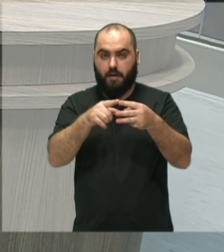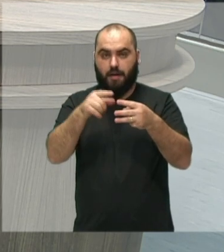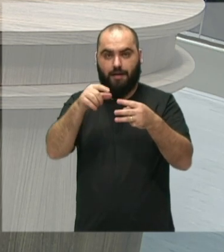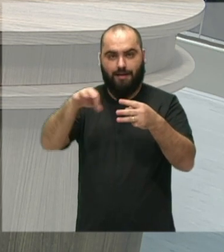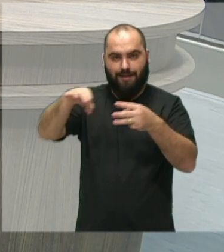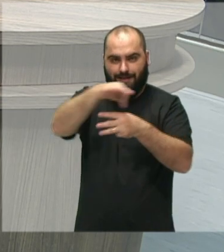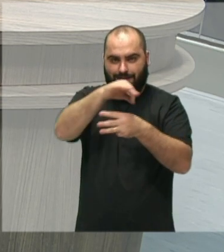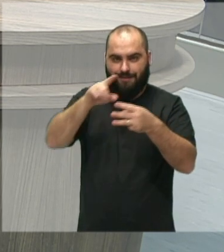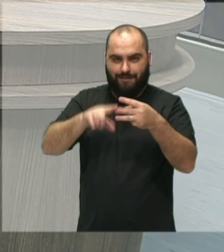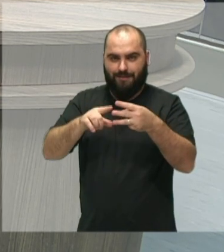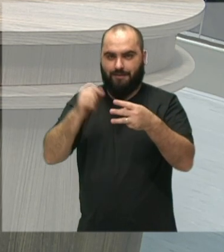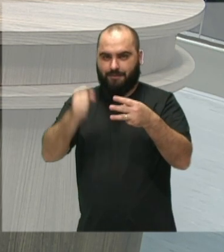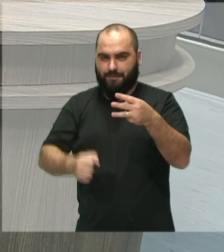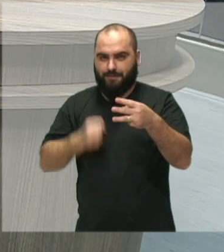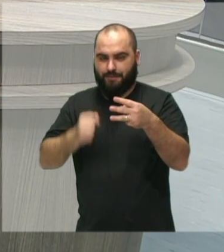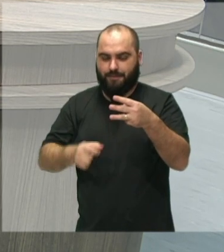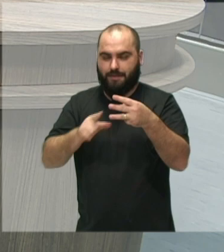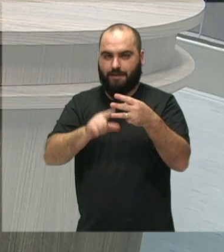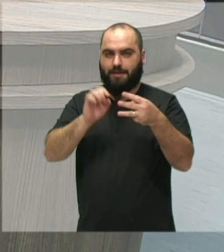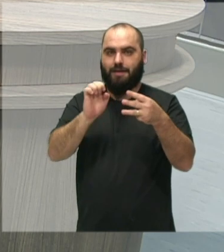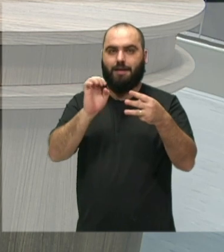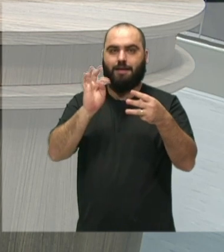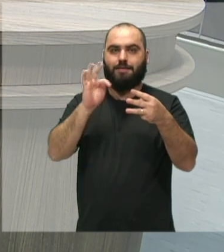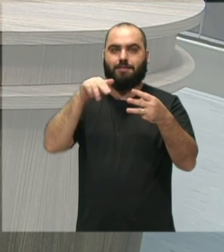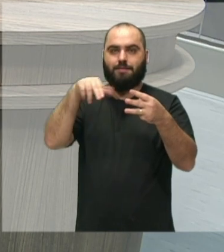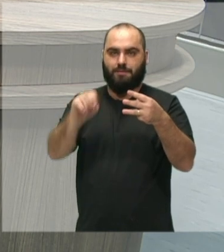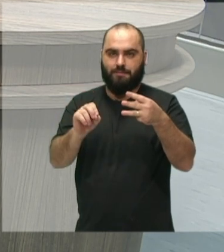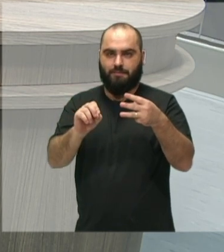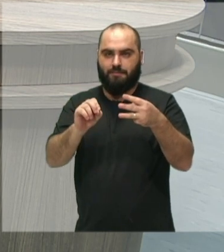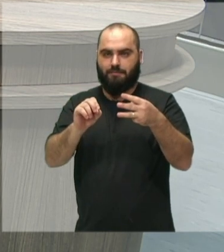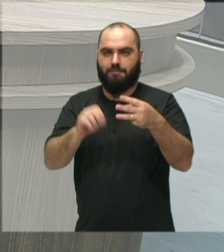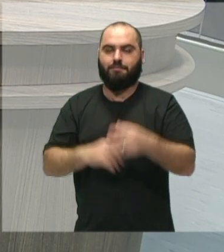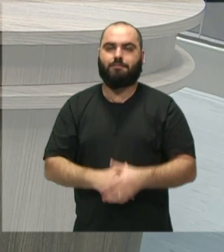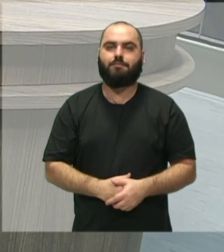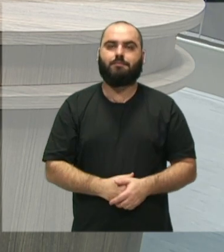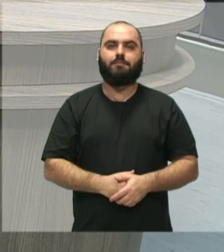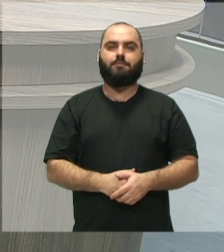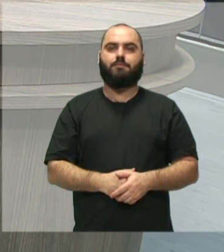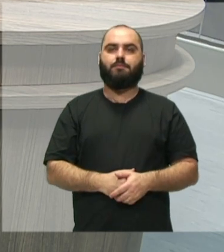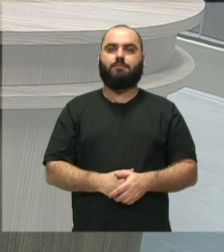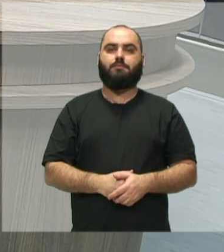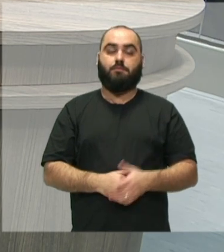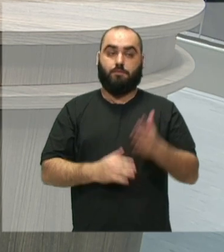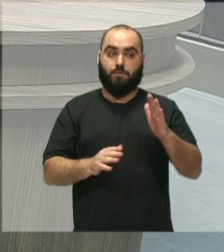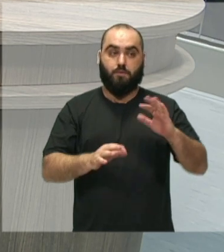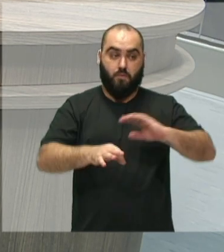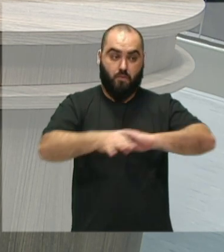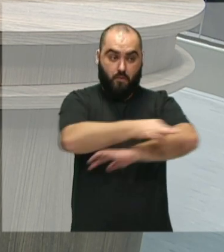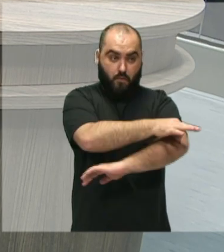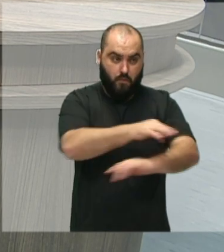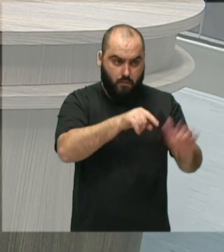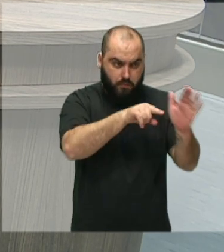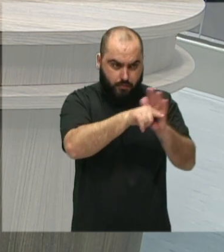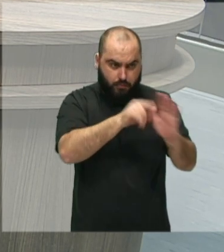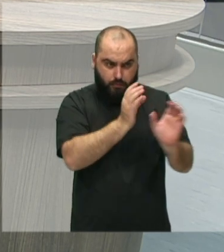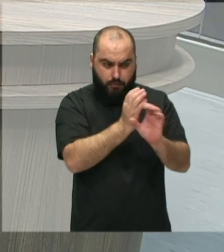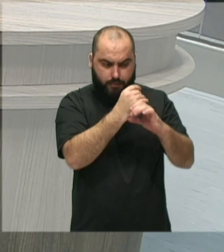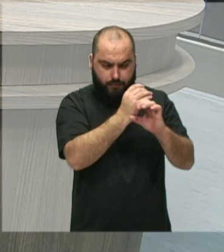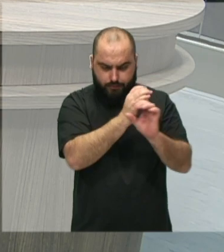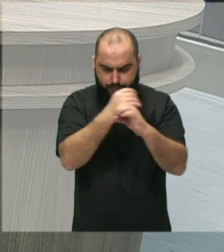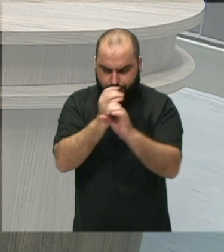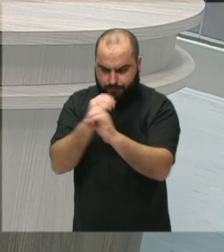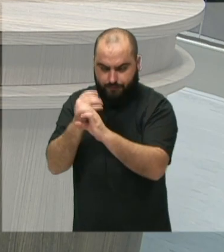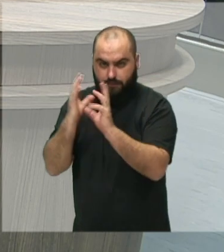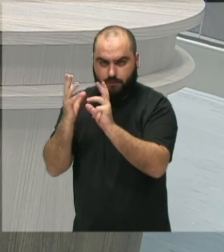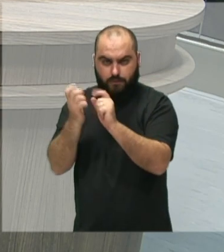e o etnológico. Aí eu vou partir do arqueológico e dou a sequência, né? O arqueológico, ele está... quando a gente fez